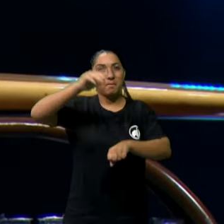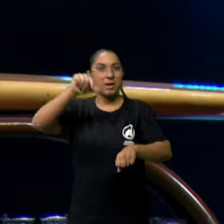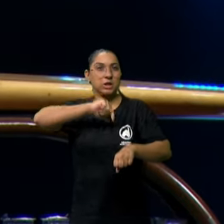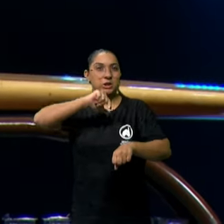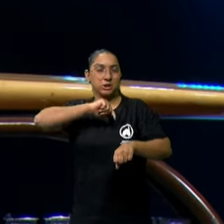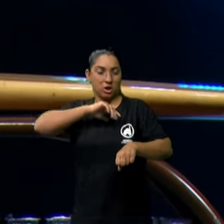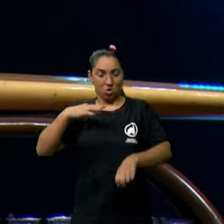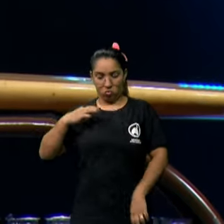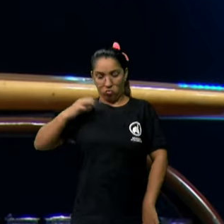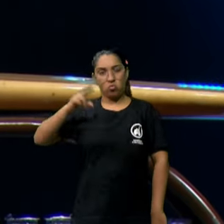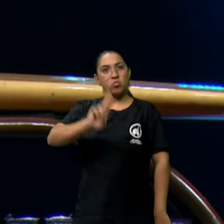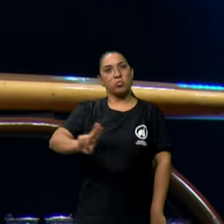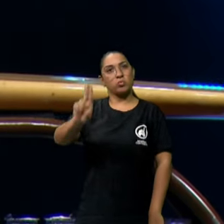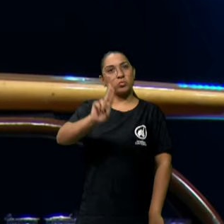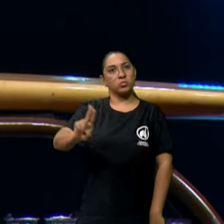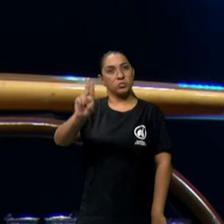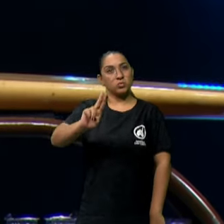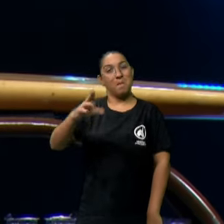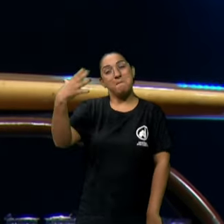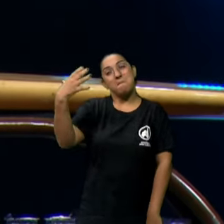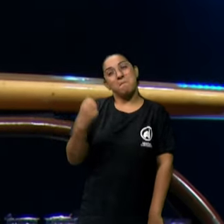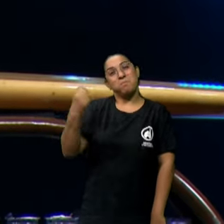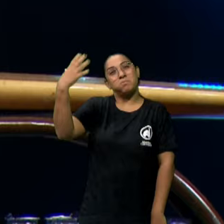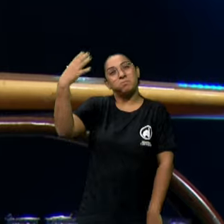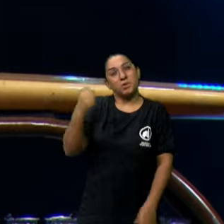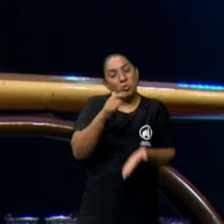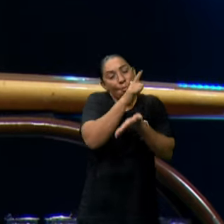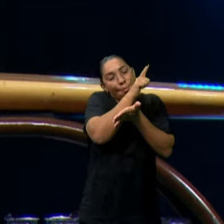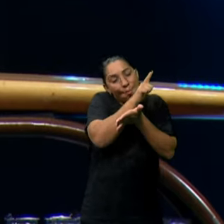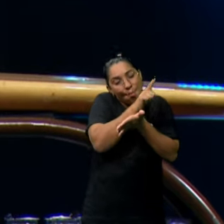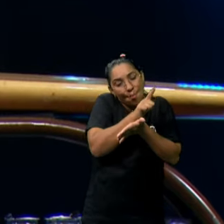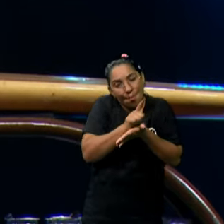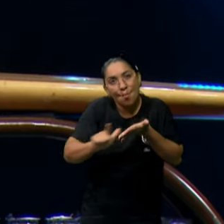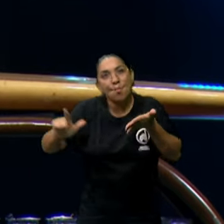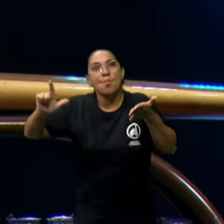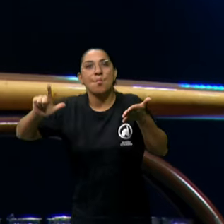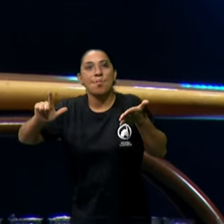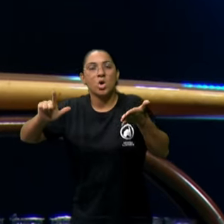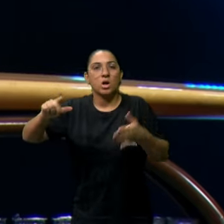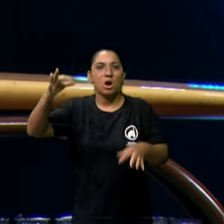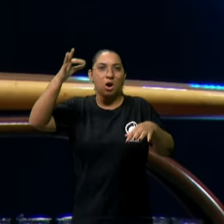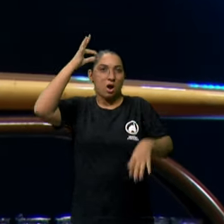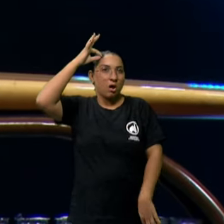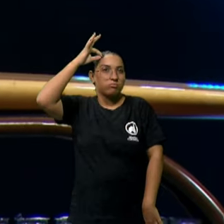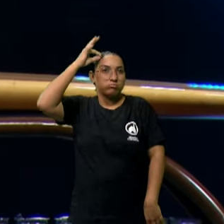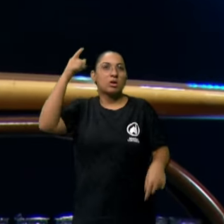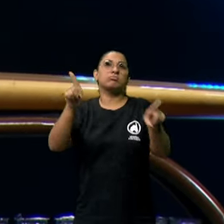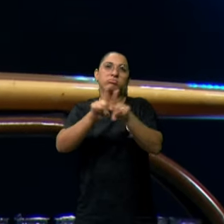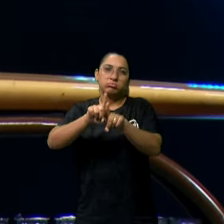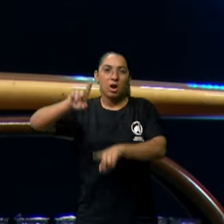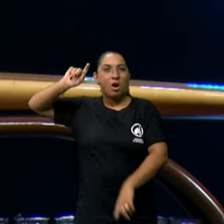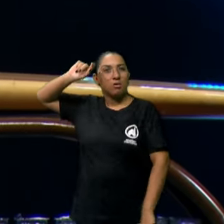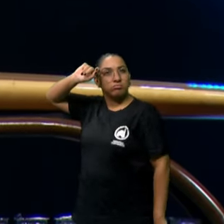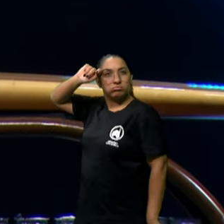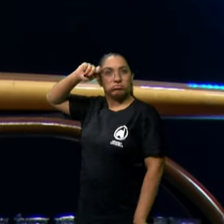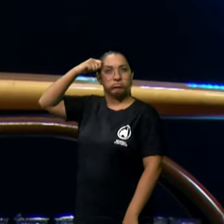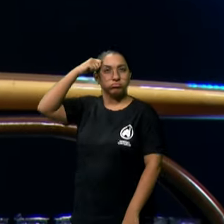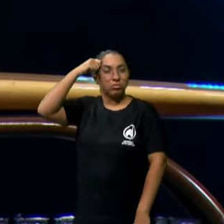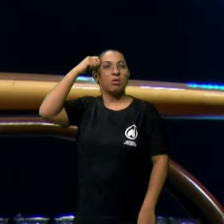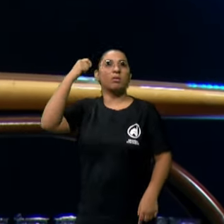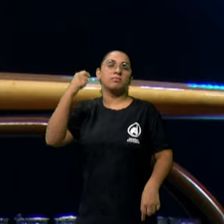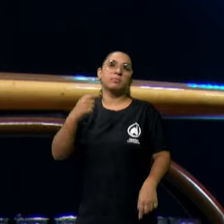era branco com uma Neve e o cabelo da sua cabeça acumular limpa seu trono